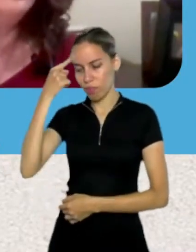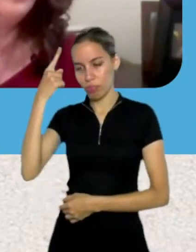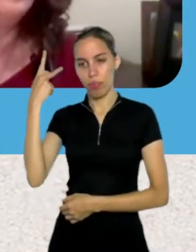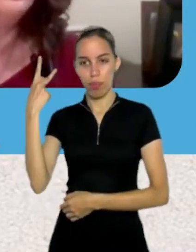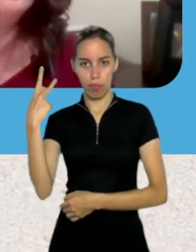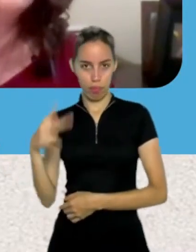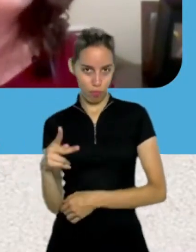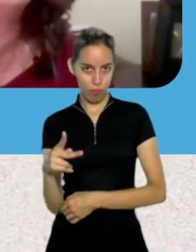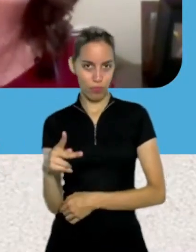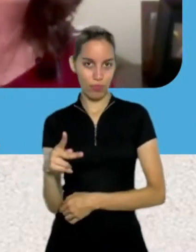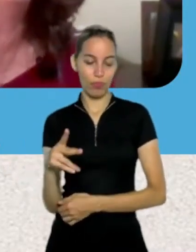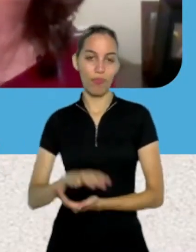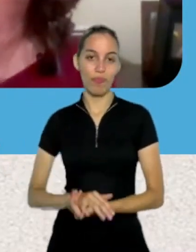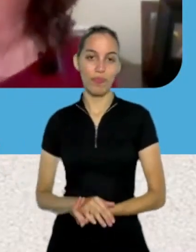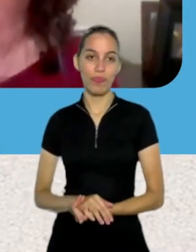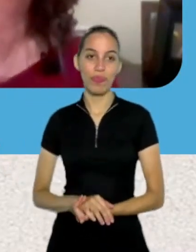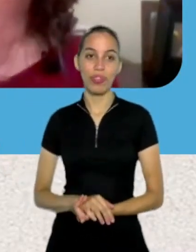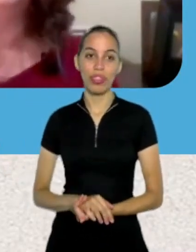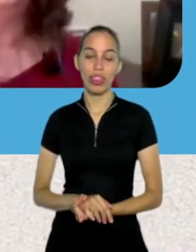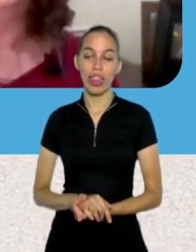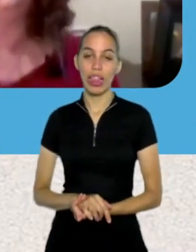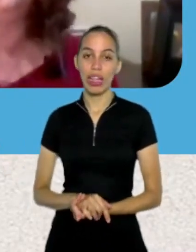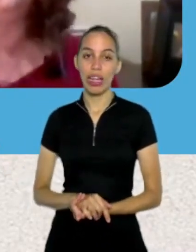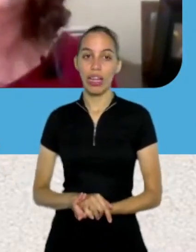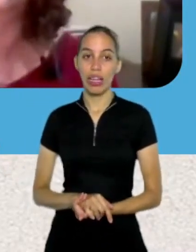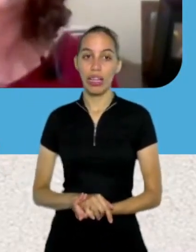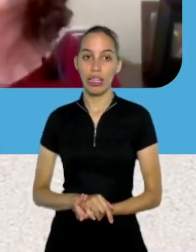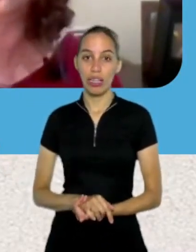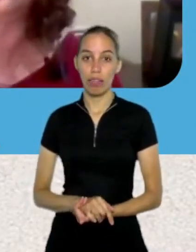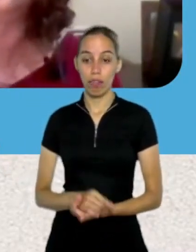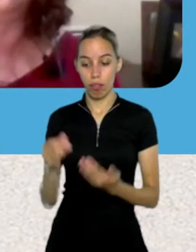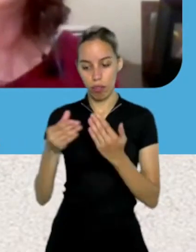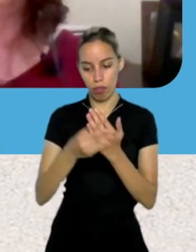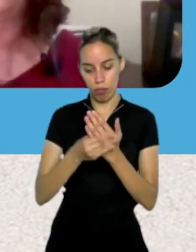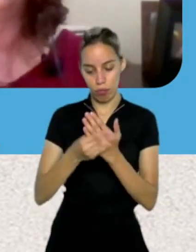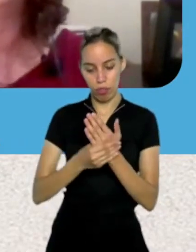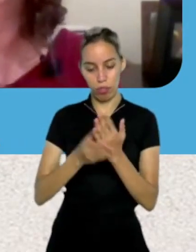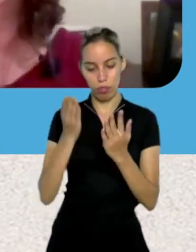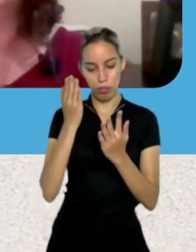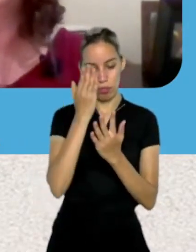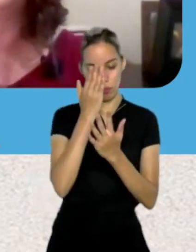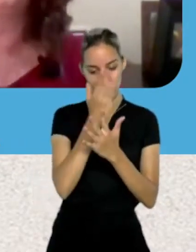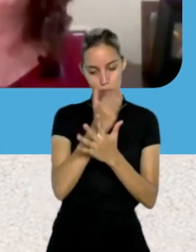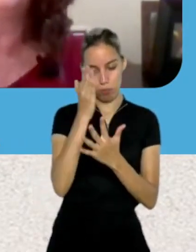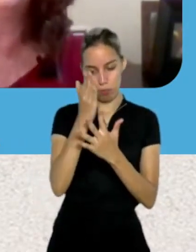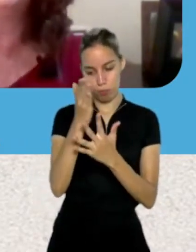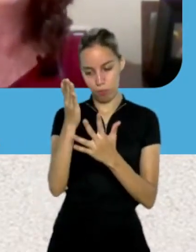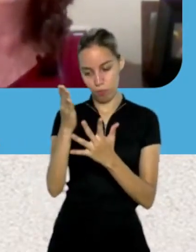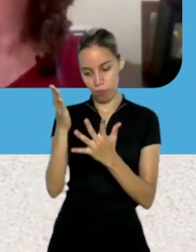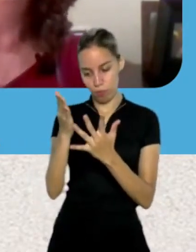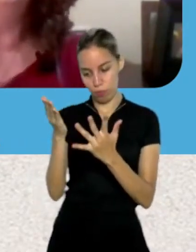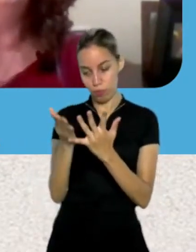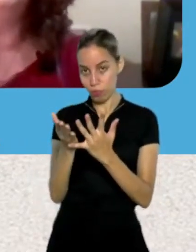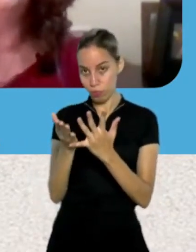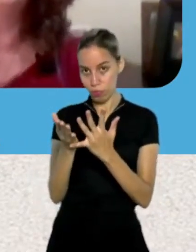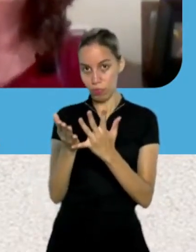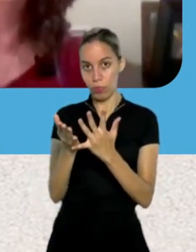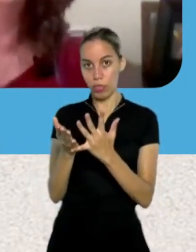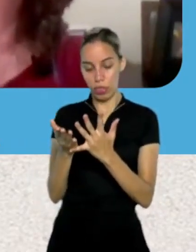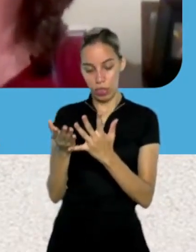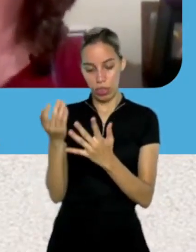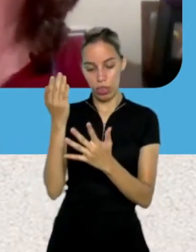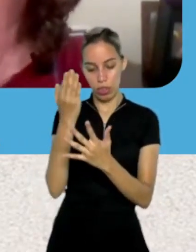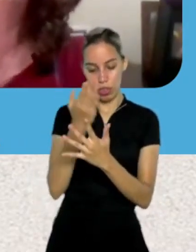E é um livro, assim, né, que ele é dividido em cinco partes, na verdade, porque tem uma parte que são poemas